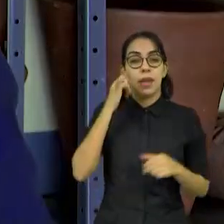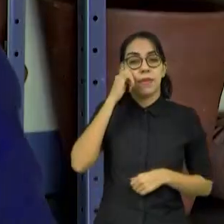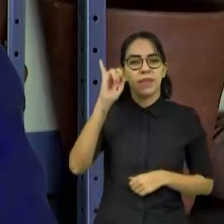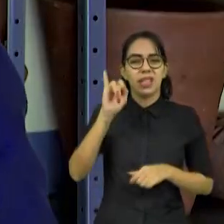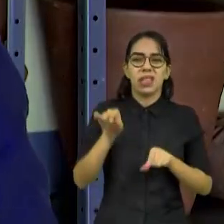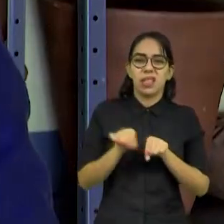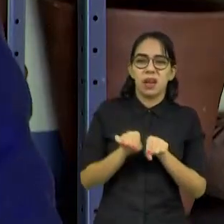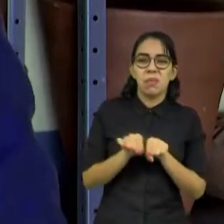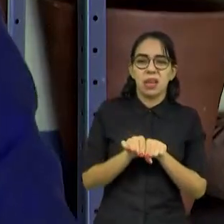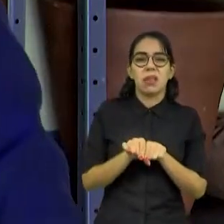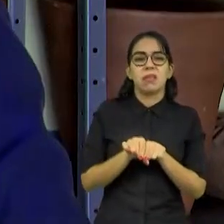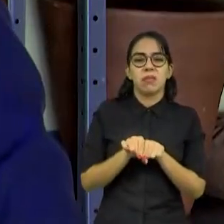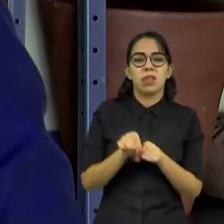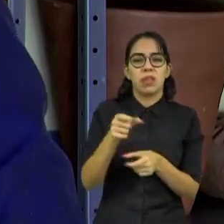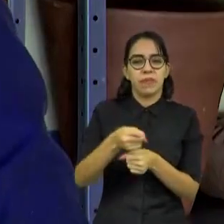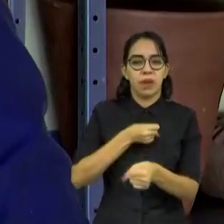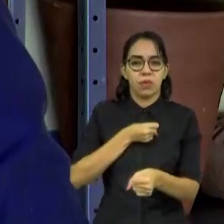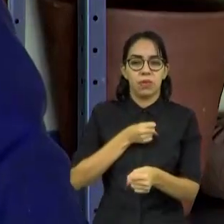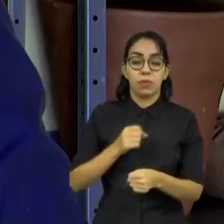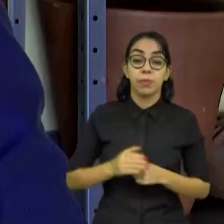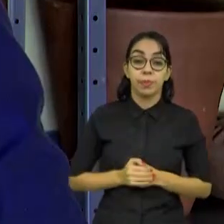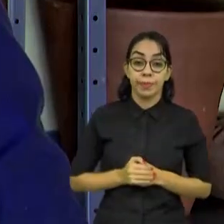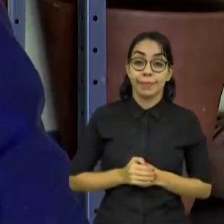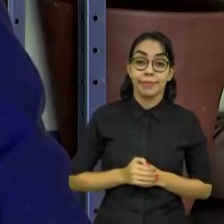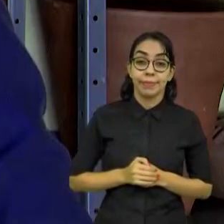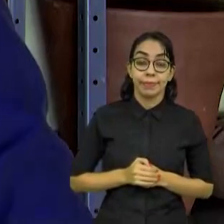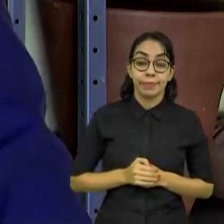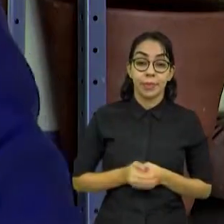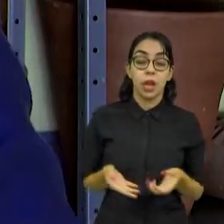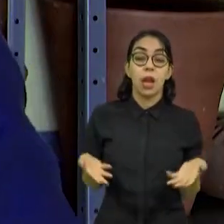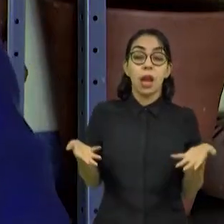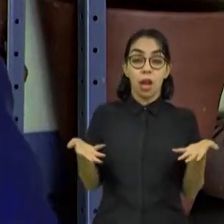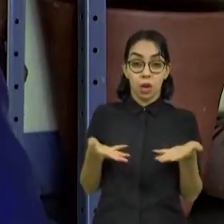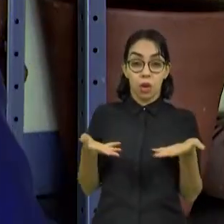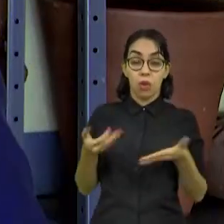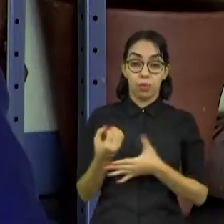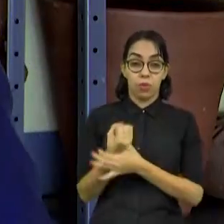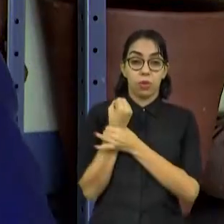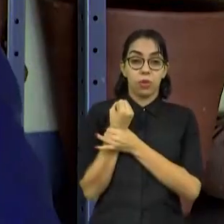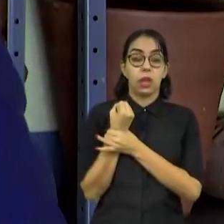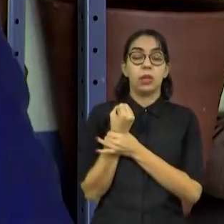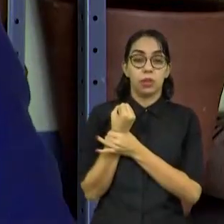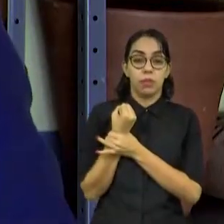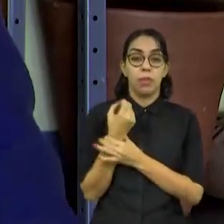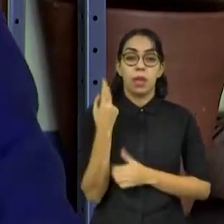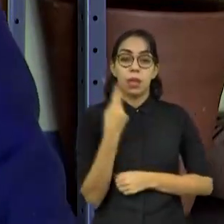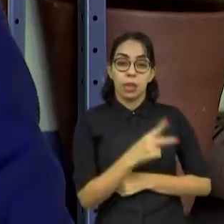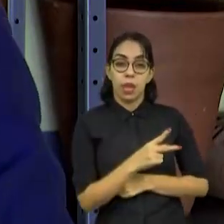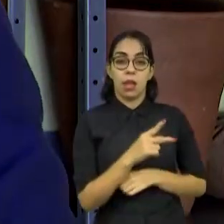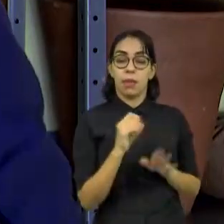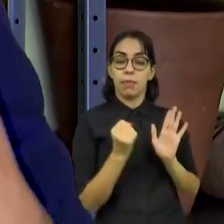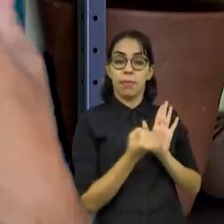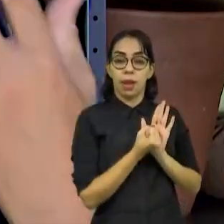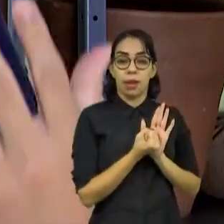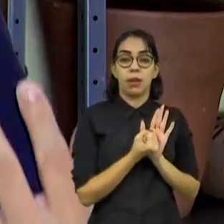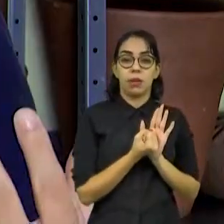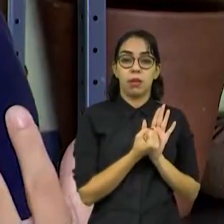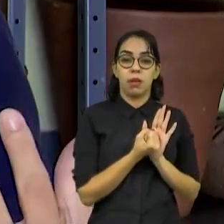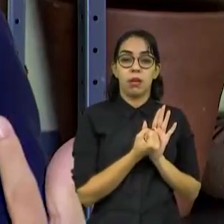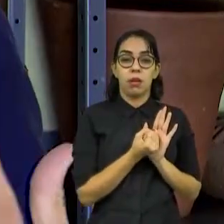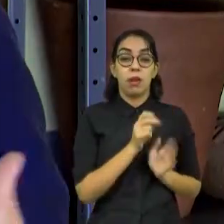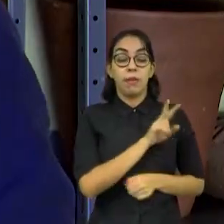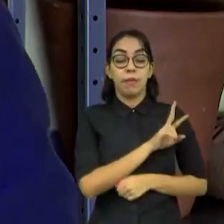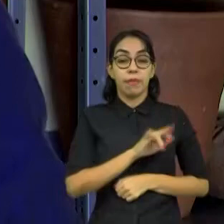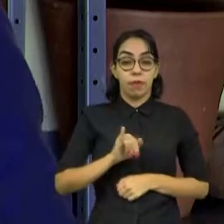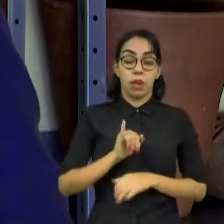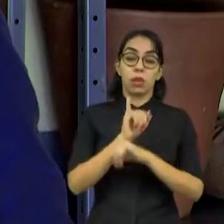A indicação geográfica, ela é importante na medida que ela cria um mecanismo de proteção da qualidade do produto e também da proteção da marca do